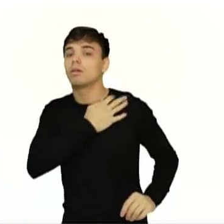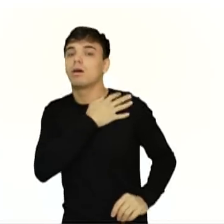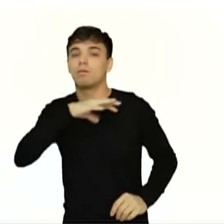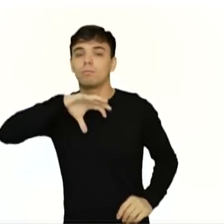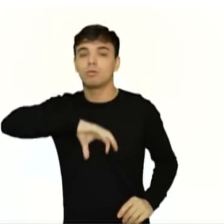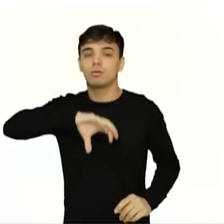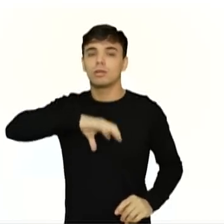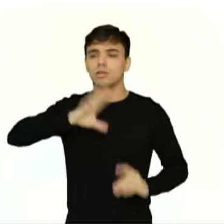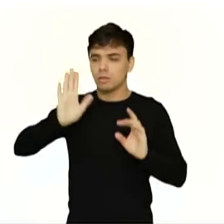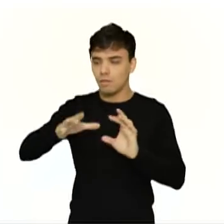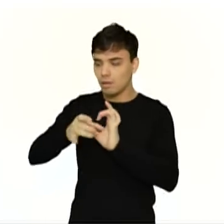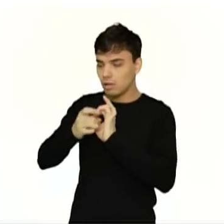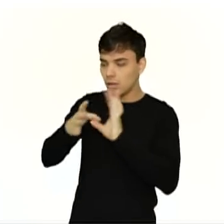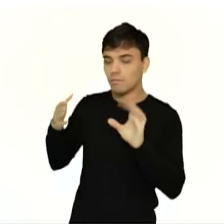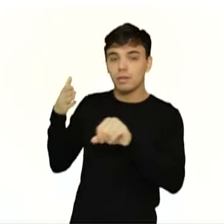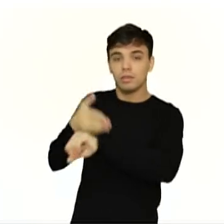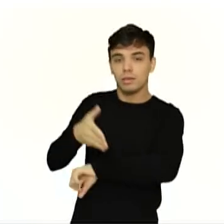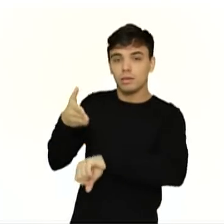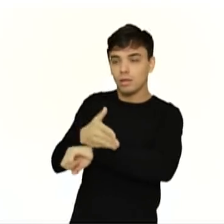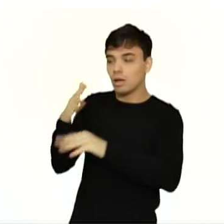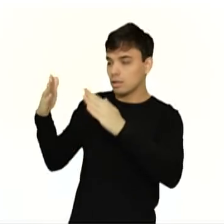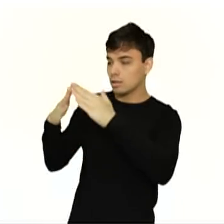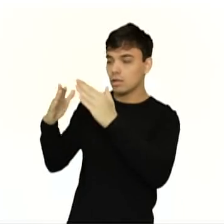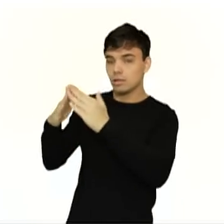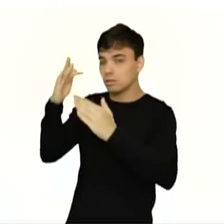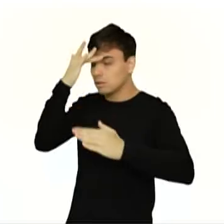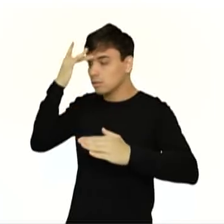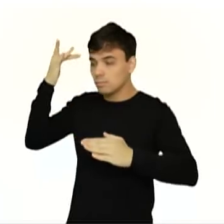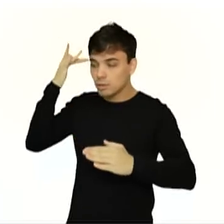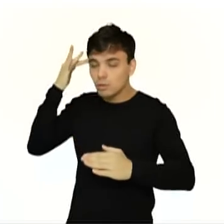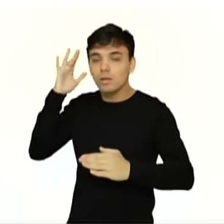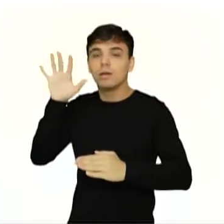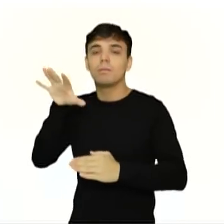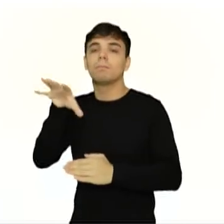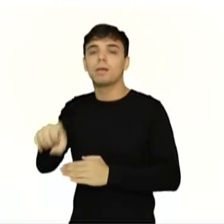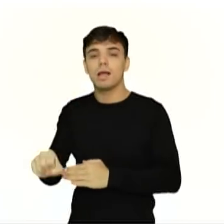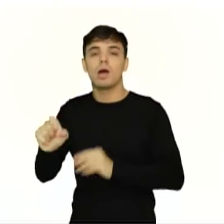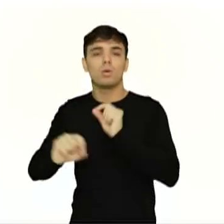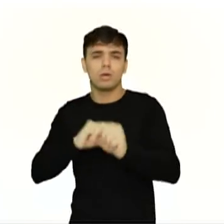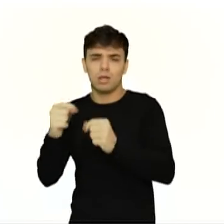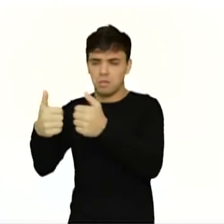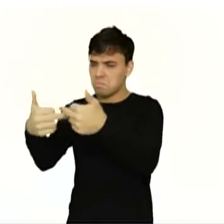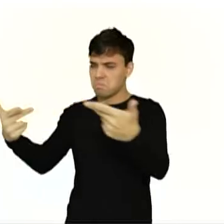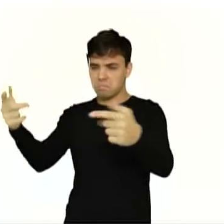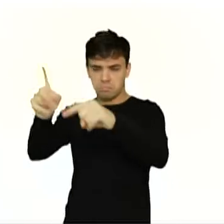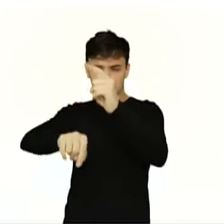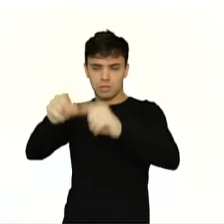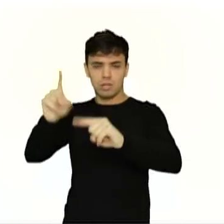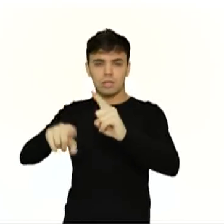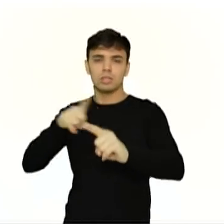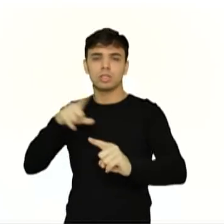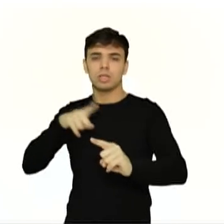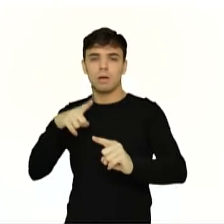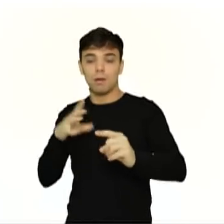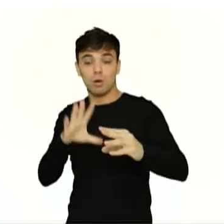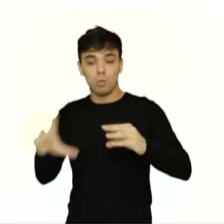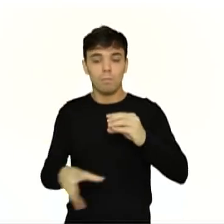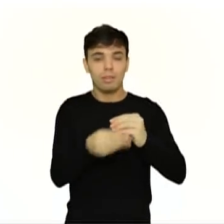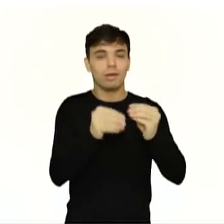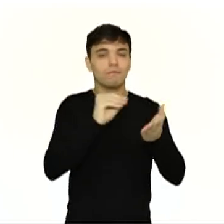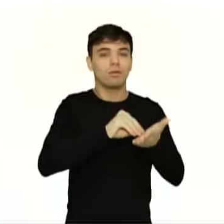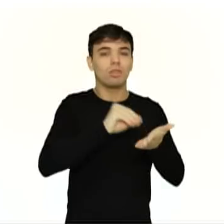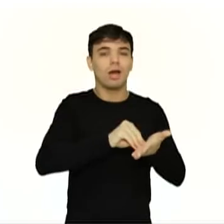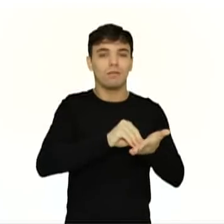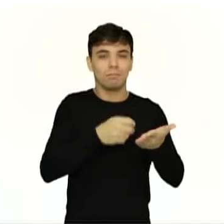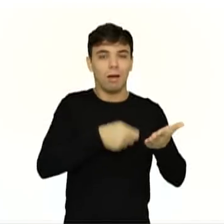autorizado a entrar na casa das pessoas e pegar outros bens que ela tinha para completar o que faltava no pagamento do imposto. Era quase